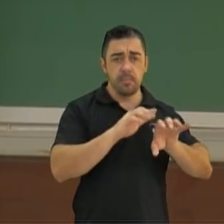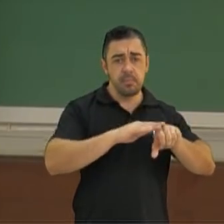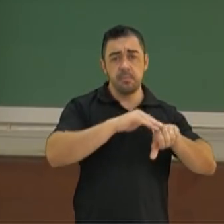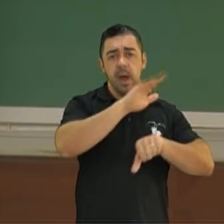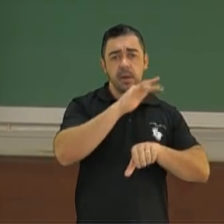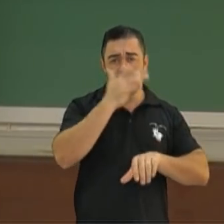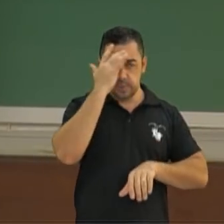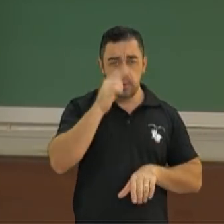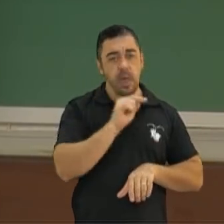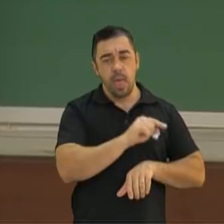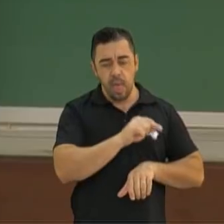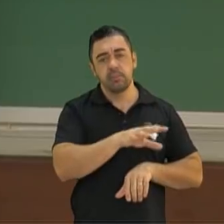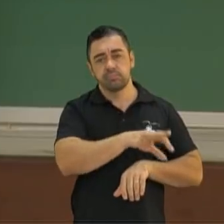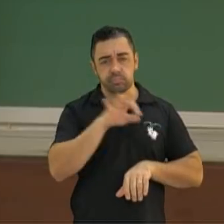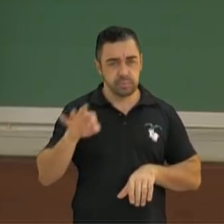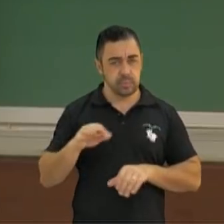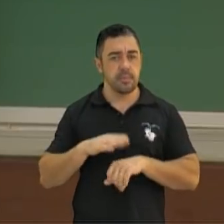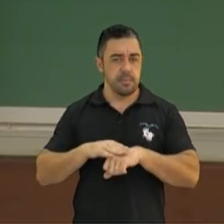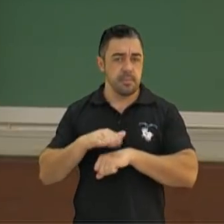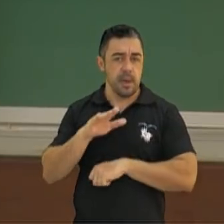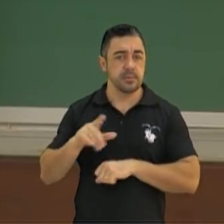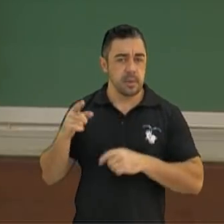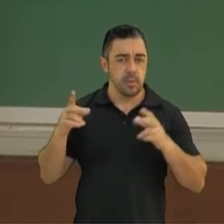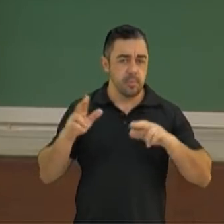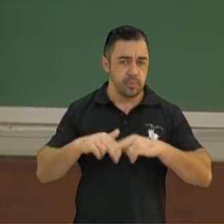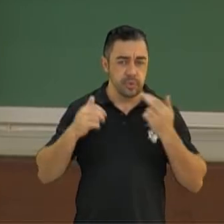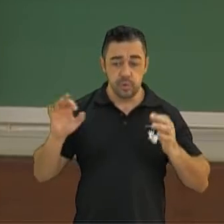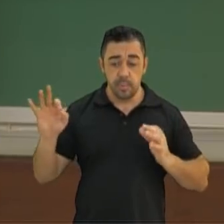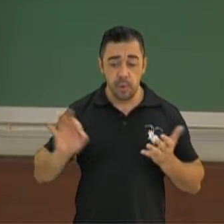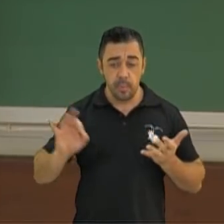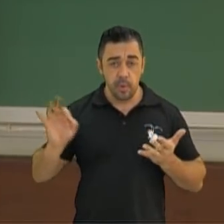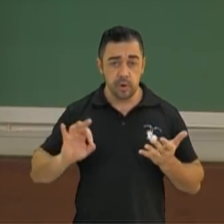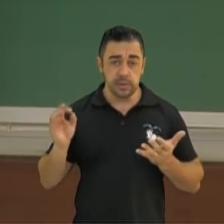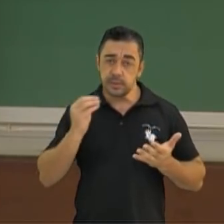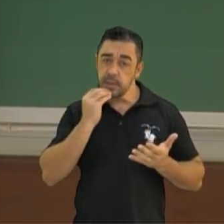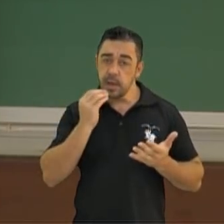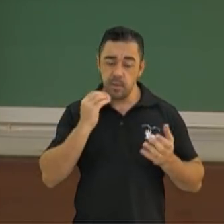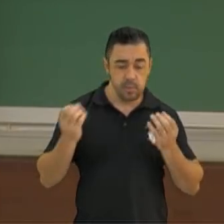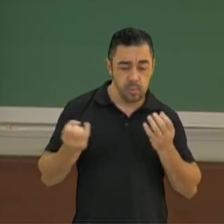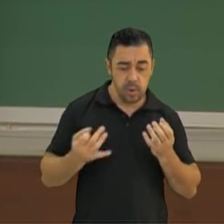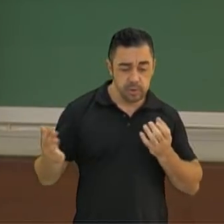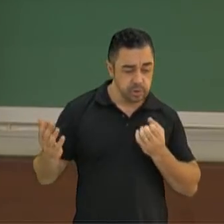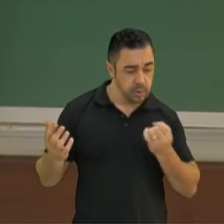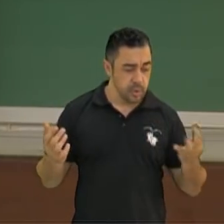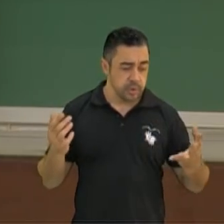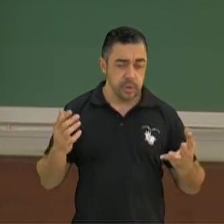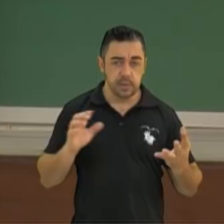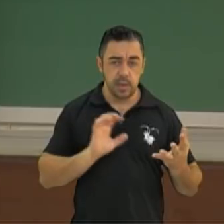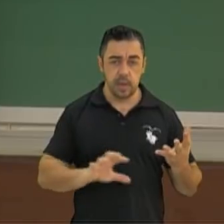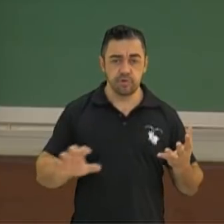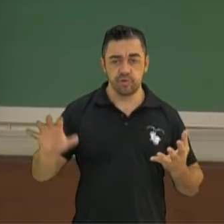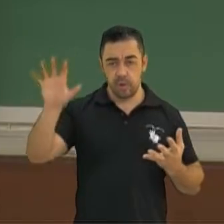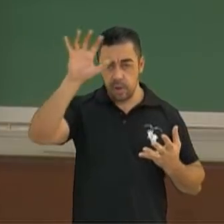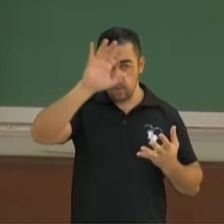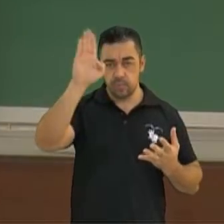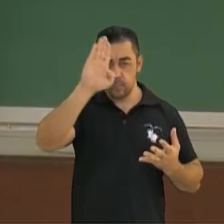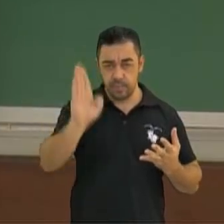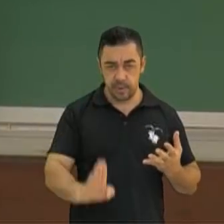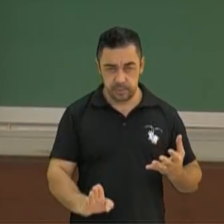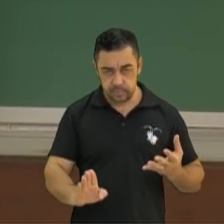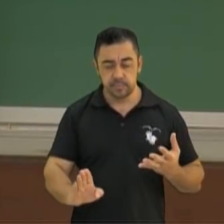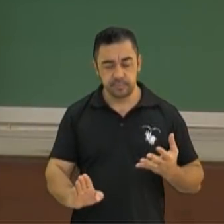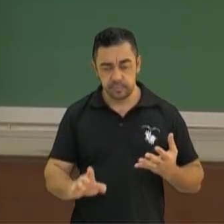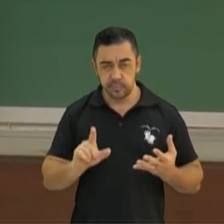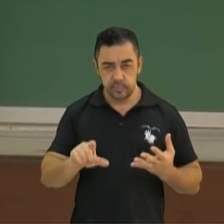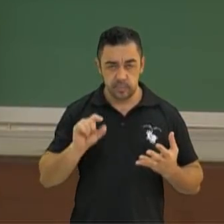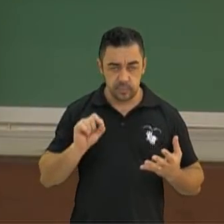então também deve haver uma proporção, uma proporcionalidade ao entrevistar, ao escolher a